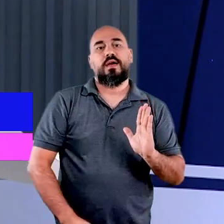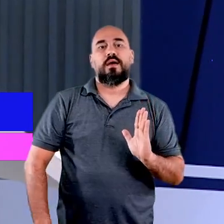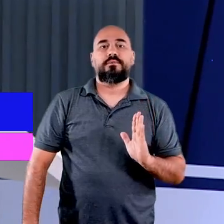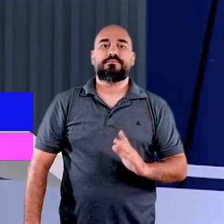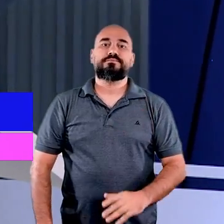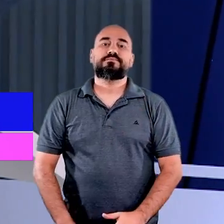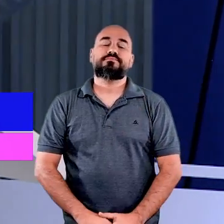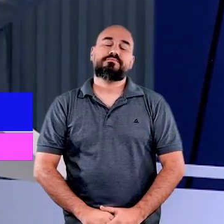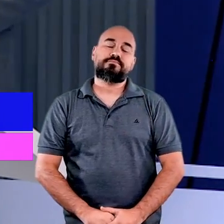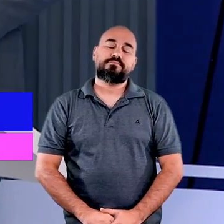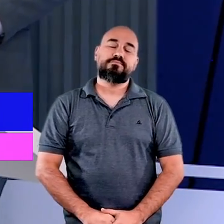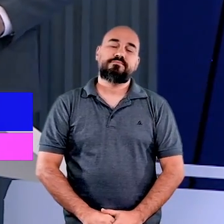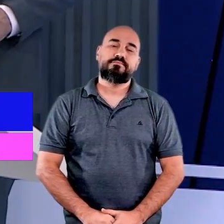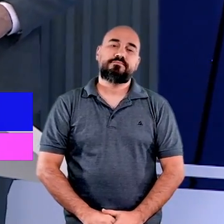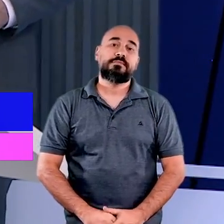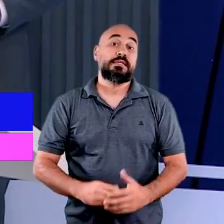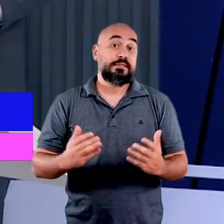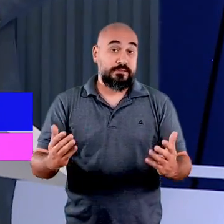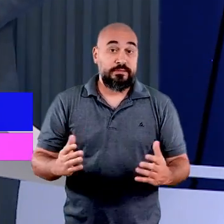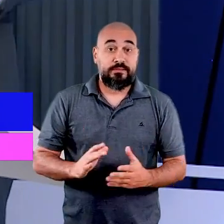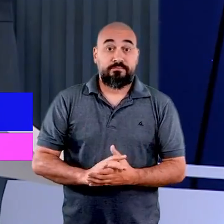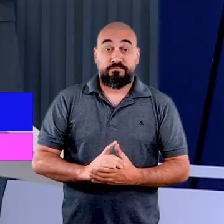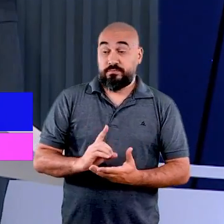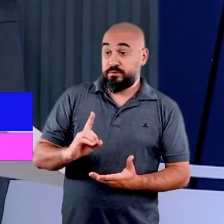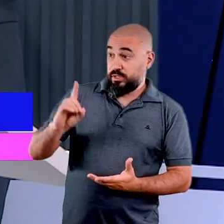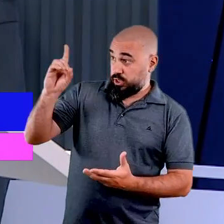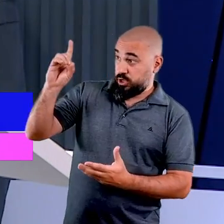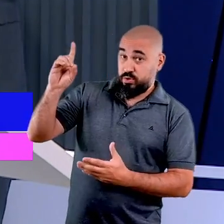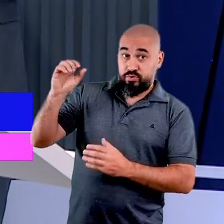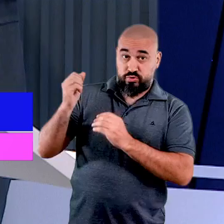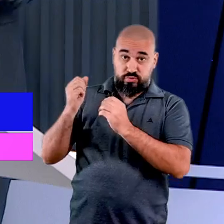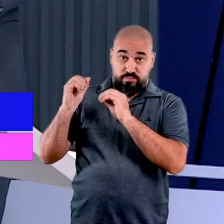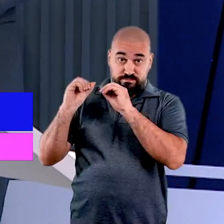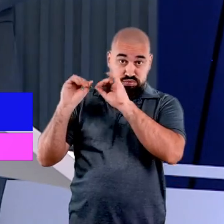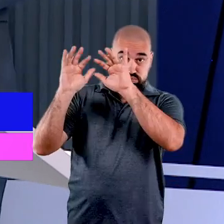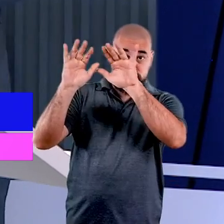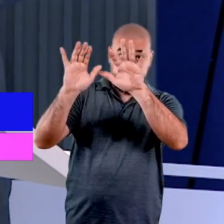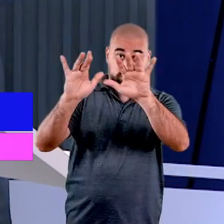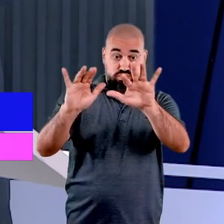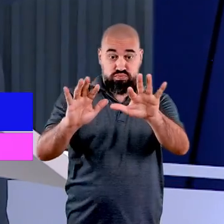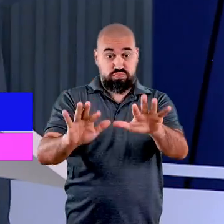Quando Deus fala, a Bíblia diz que coisas acontecem.